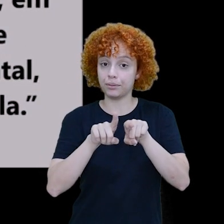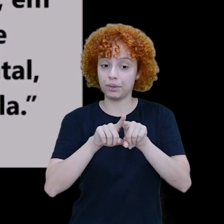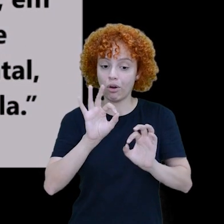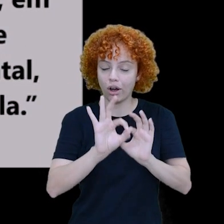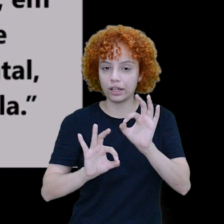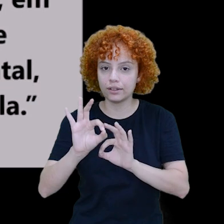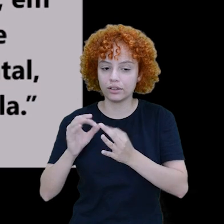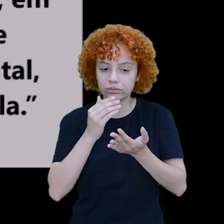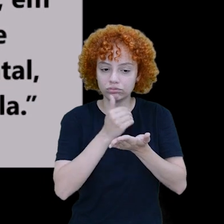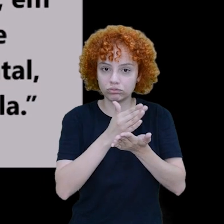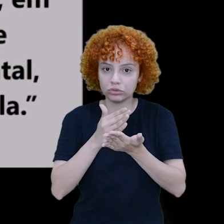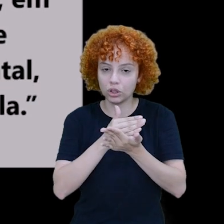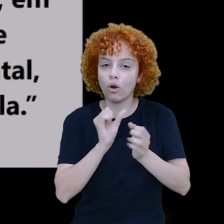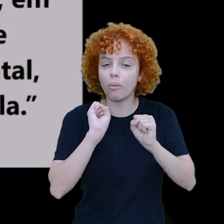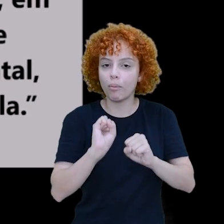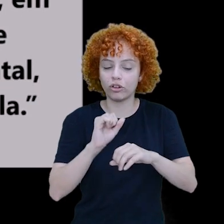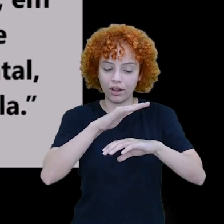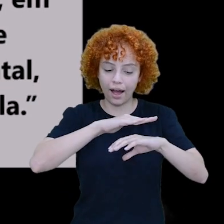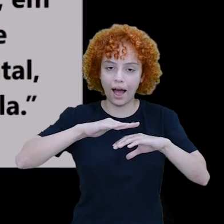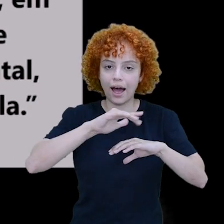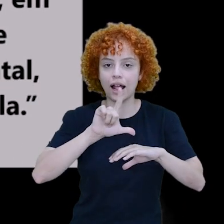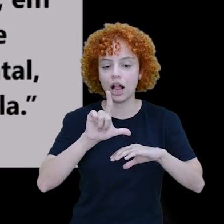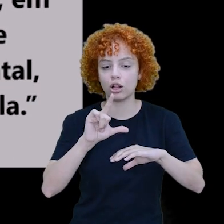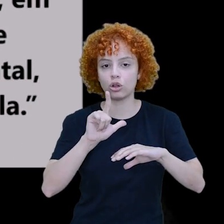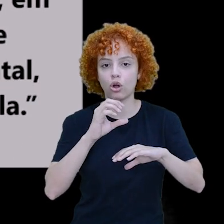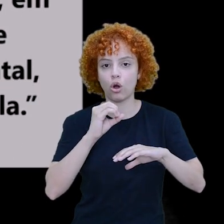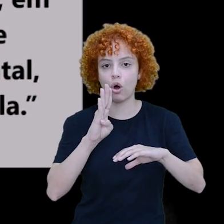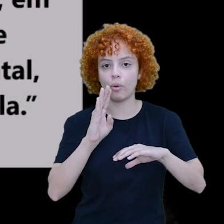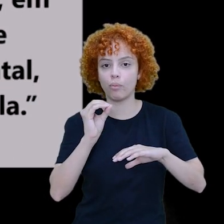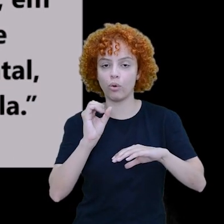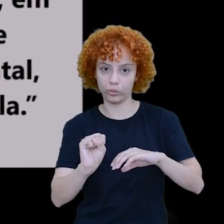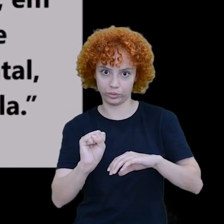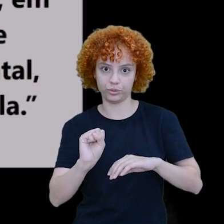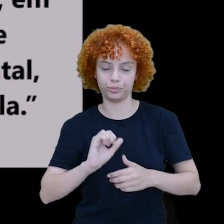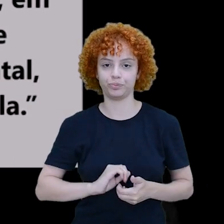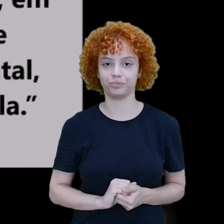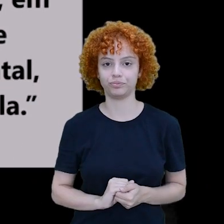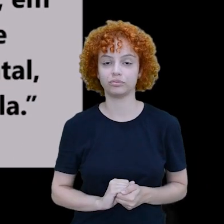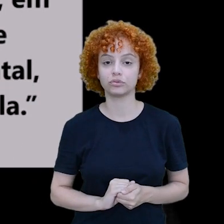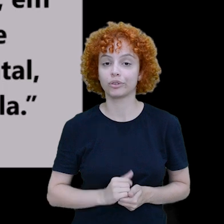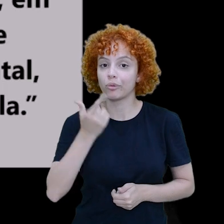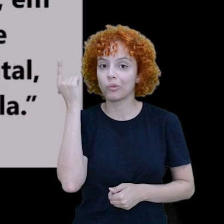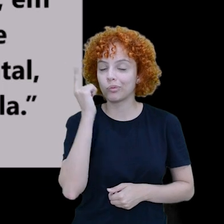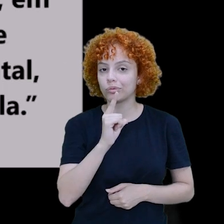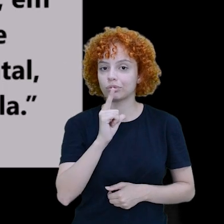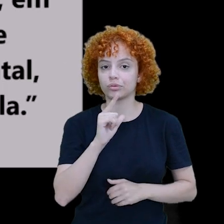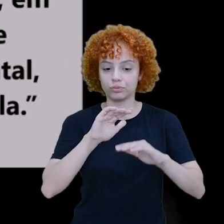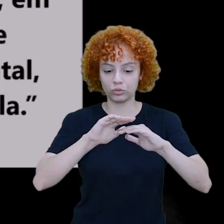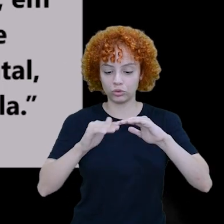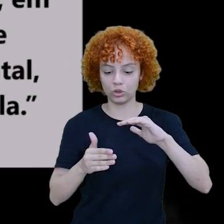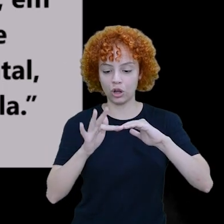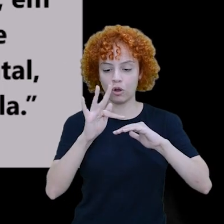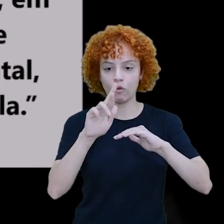funções. Em uma classificação anatômica, nós podemos dividir o córtex em regiões que nós chamamos lobos.